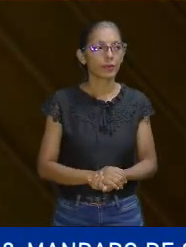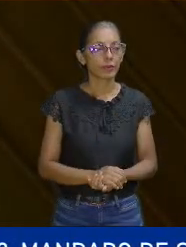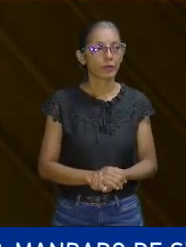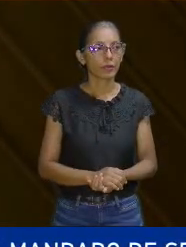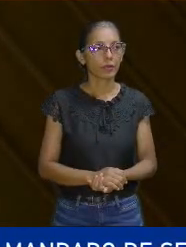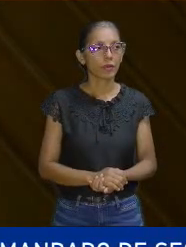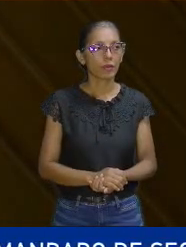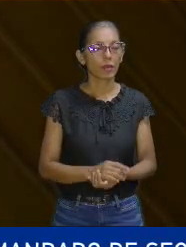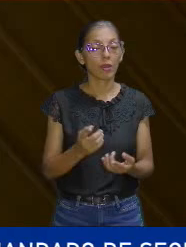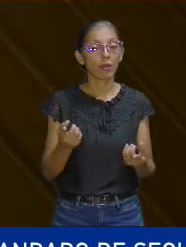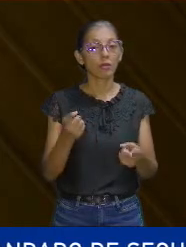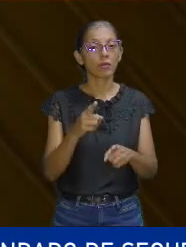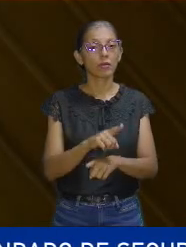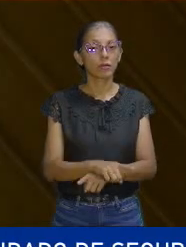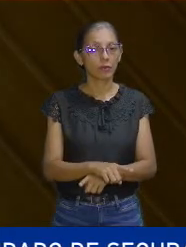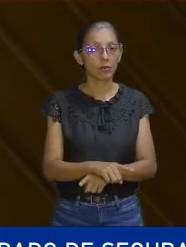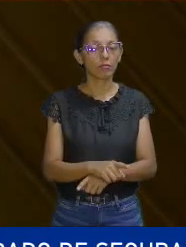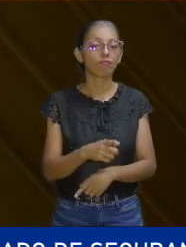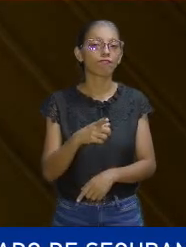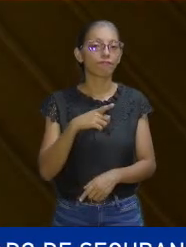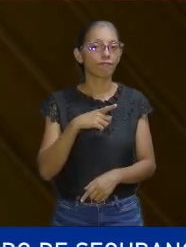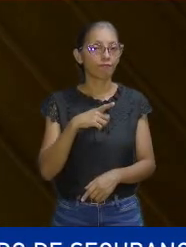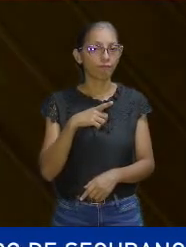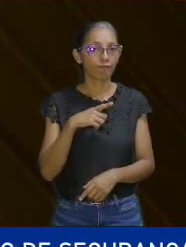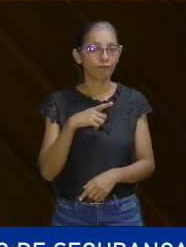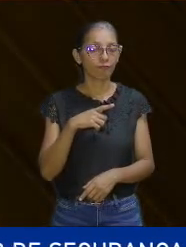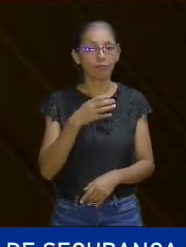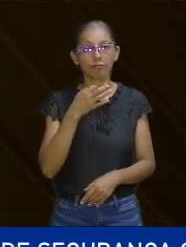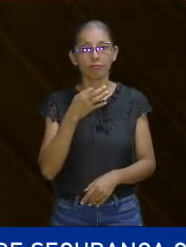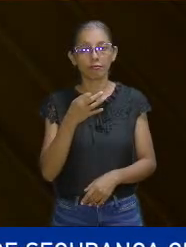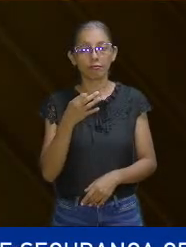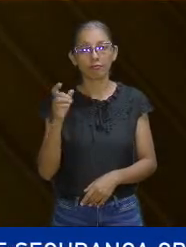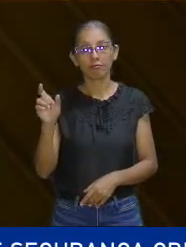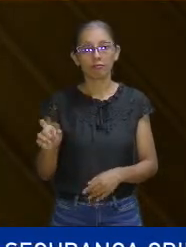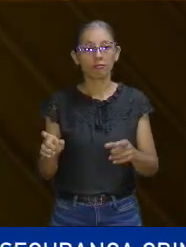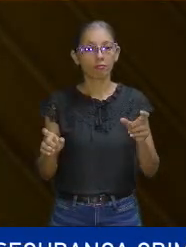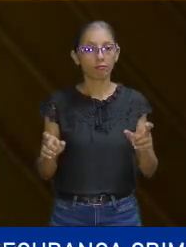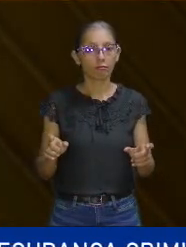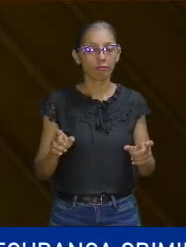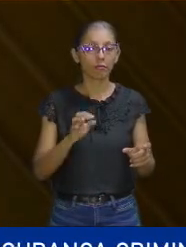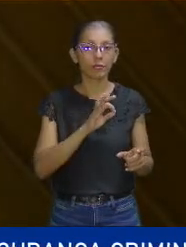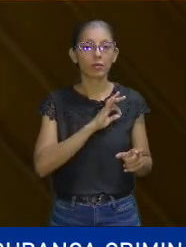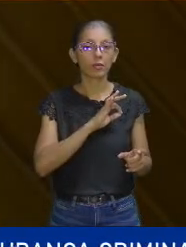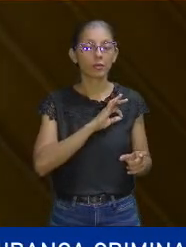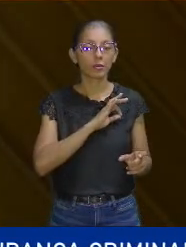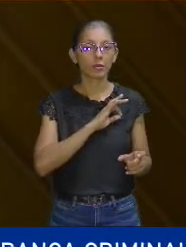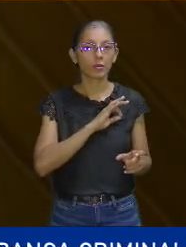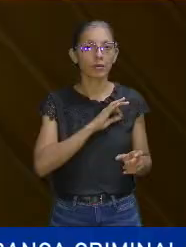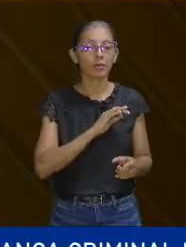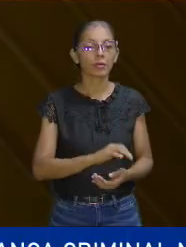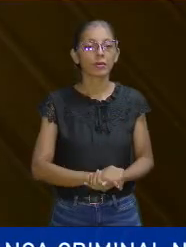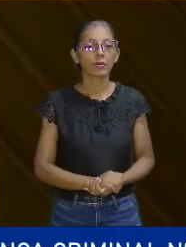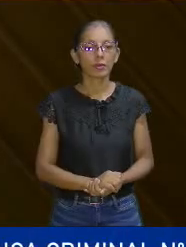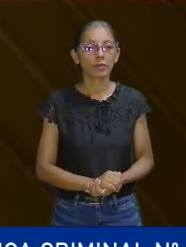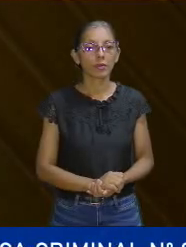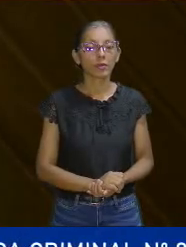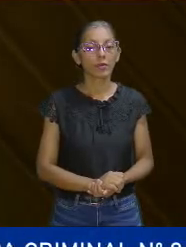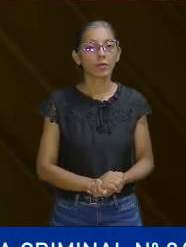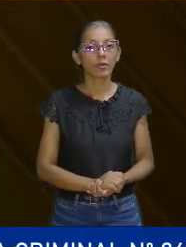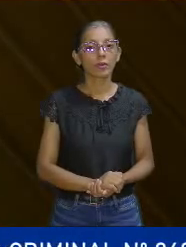a contradição existente entre os depoimentos dos 2 delegados que foram ouvidos, né? Enquanto um